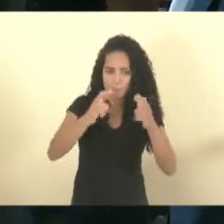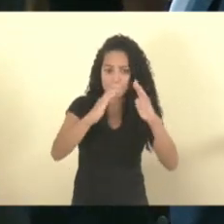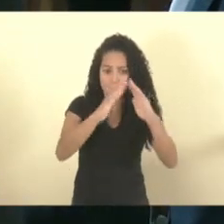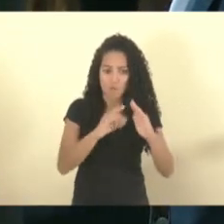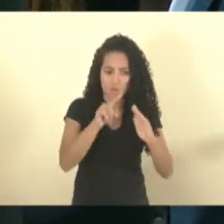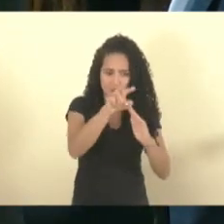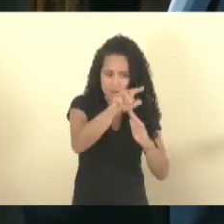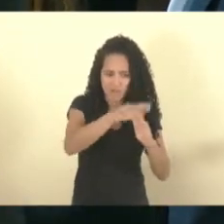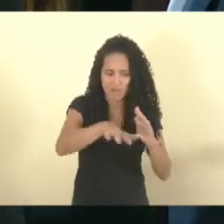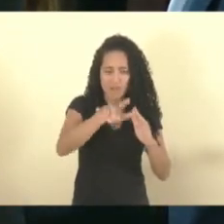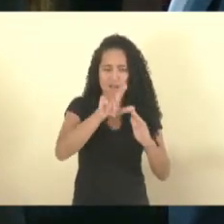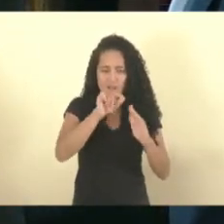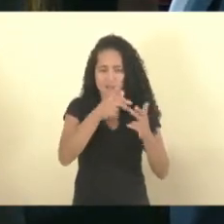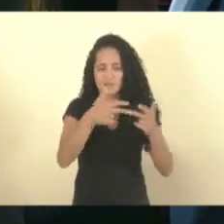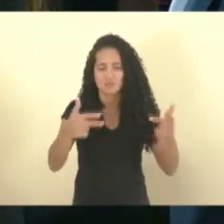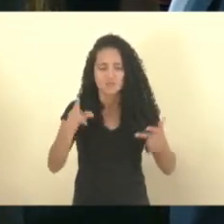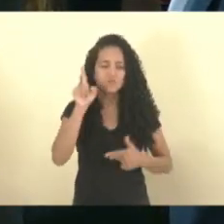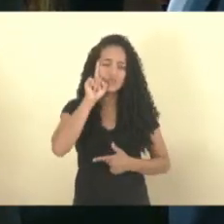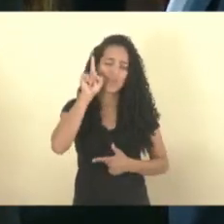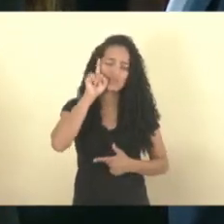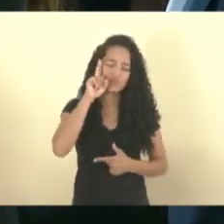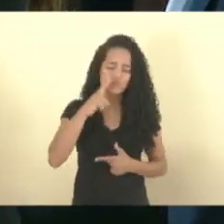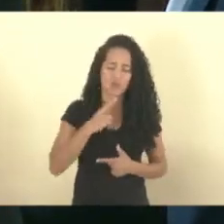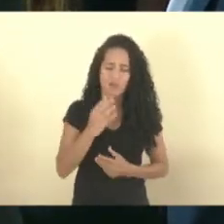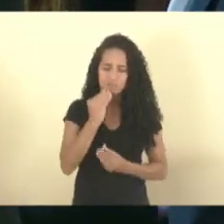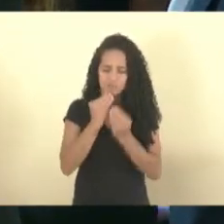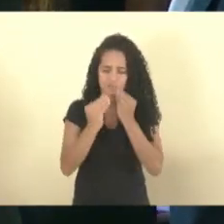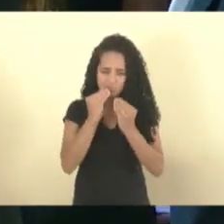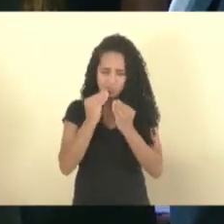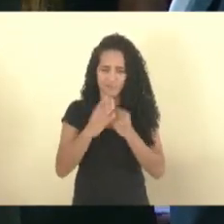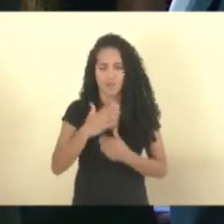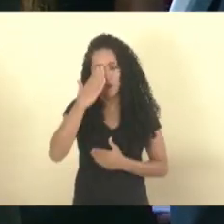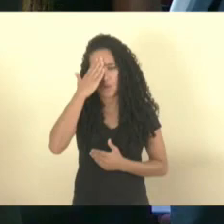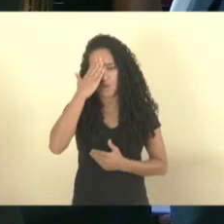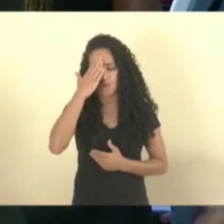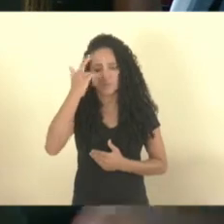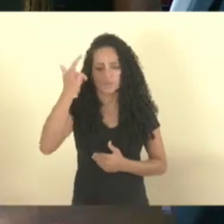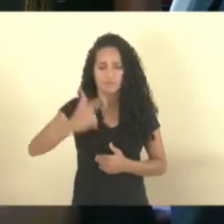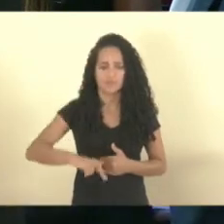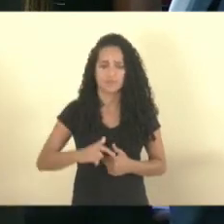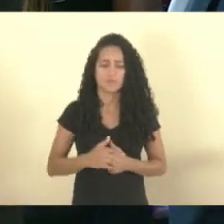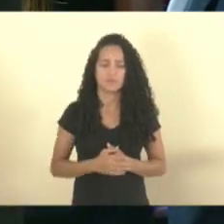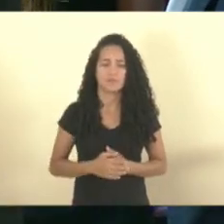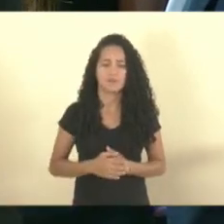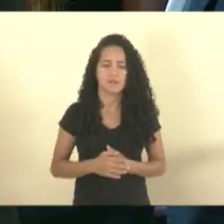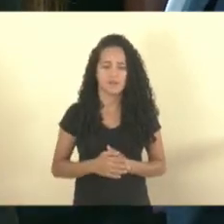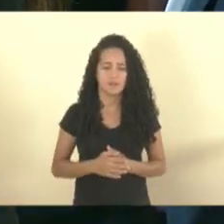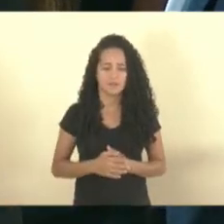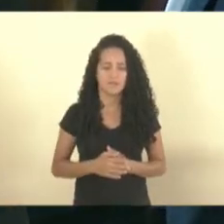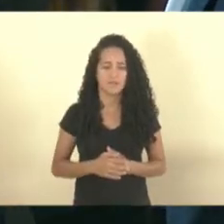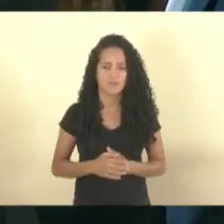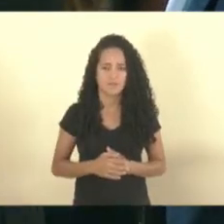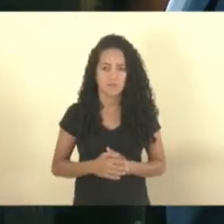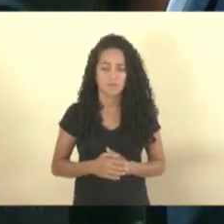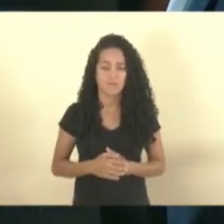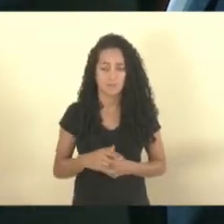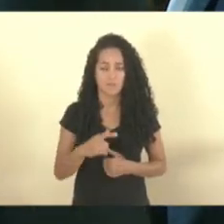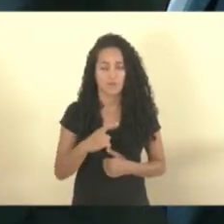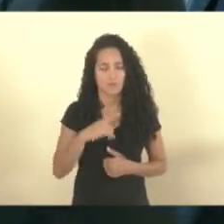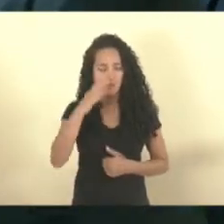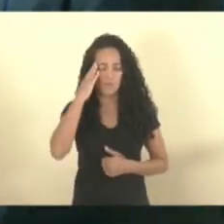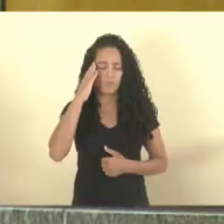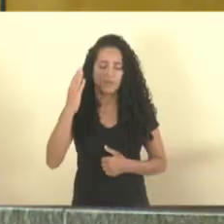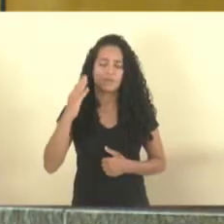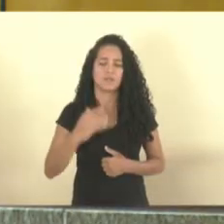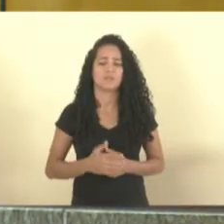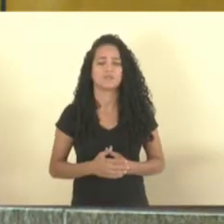todos os dias na nossa mesa. Muito obrigado, mais uma vez meus parabéns. Voto então, com o relator. Obrigado, deputado Adilson, com o